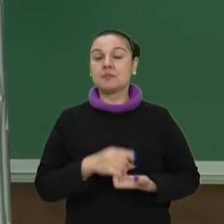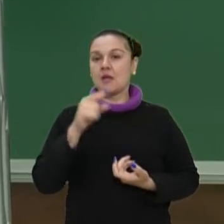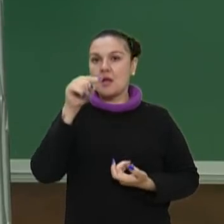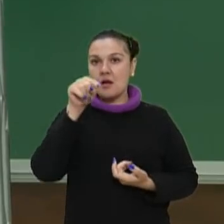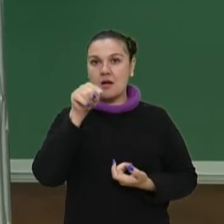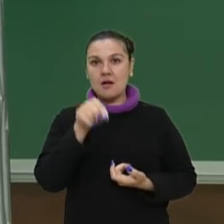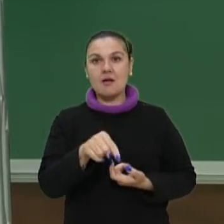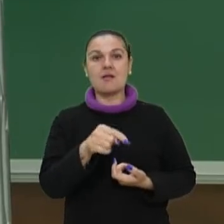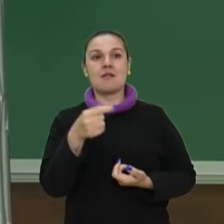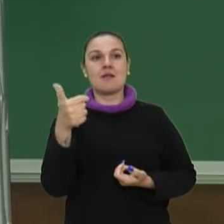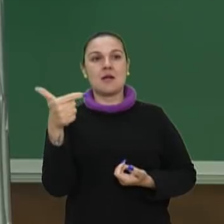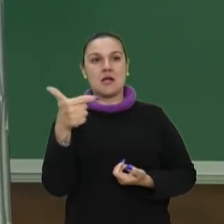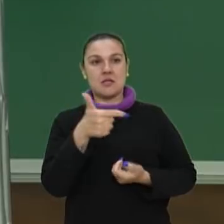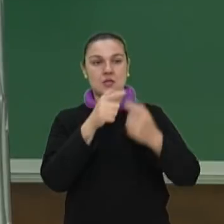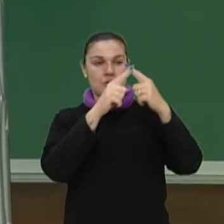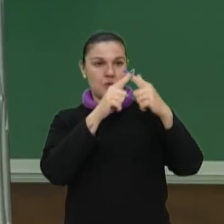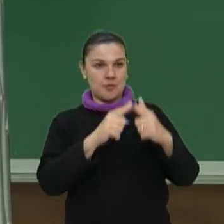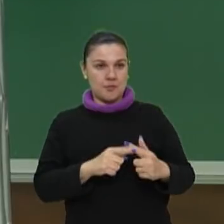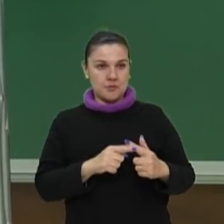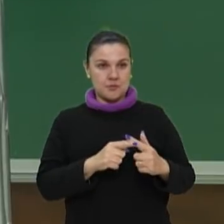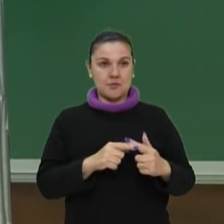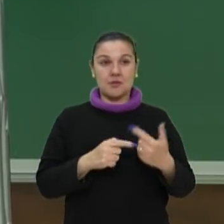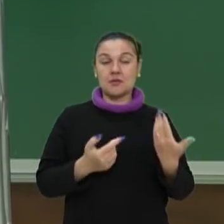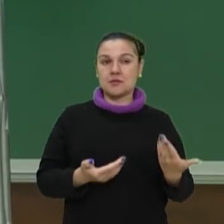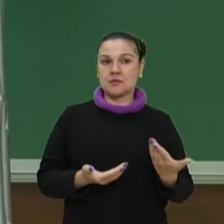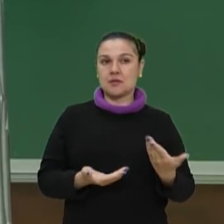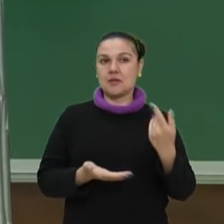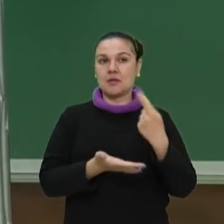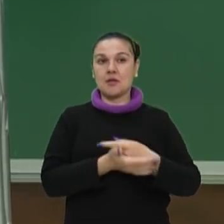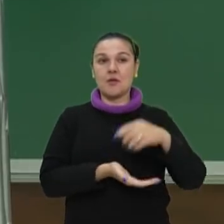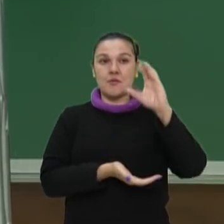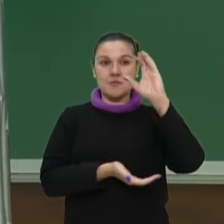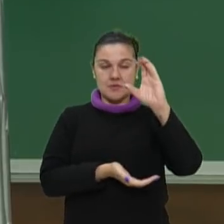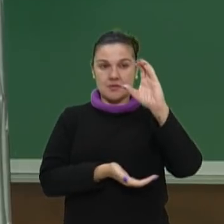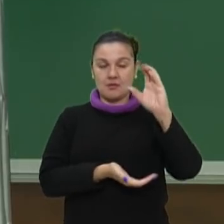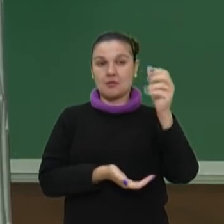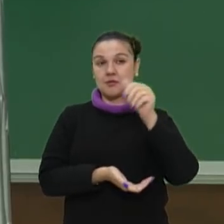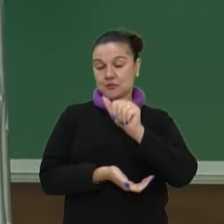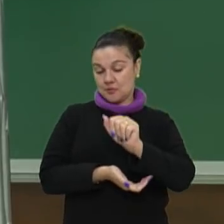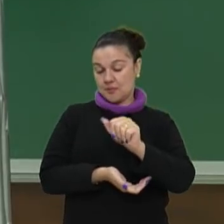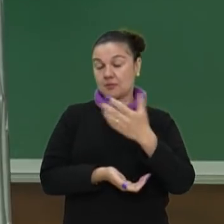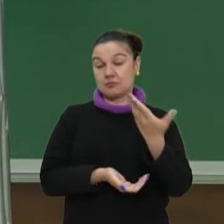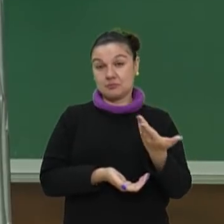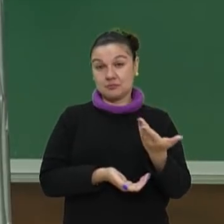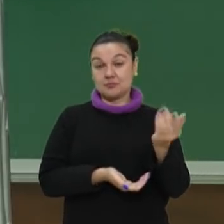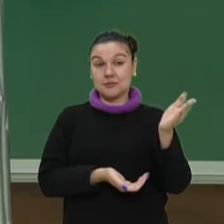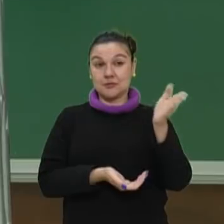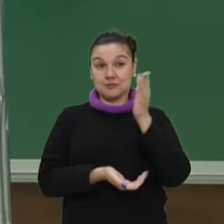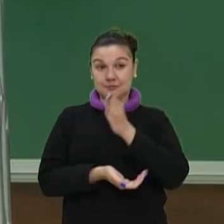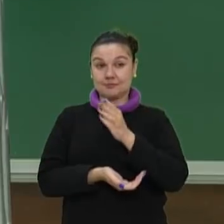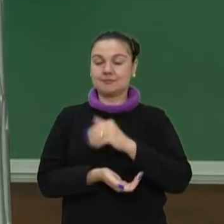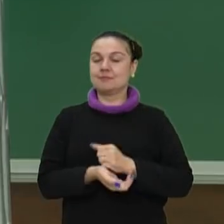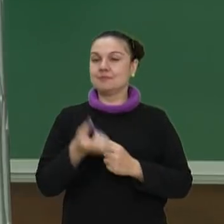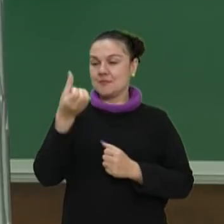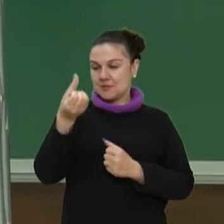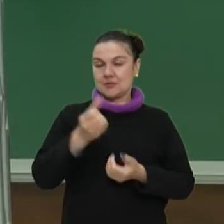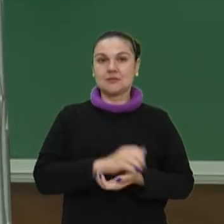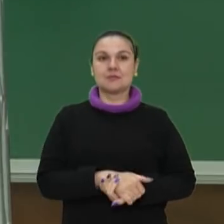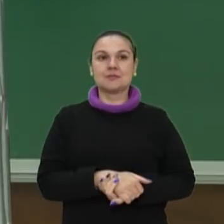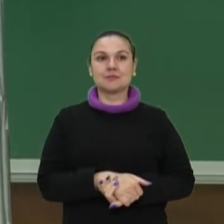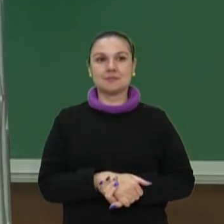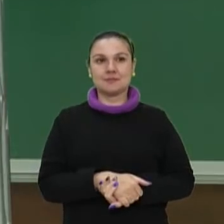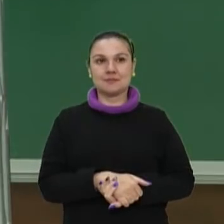E aqui, para multiplicar as duas, a gente viu que é C sobre A. Né? O A vale 1, C vale 6, 6 por 1 é 6,